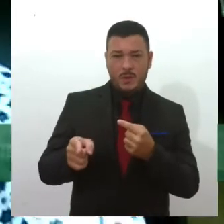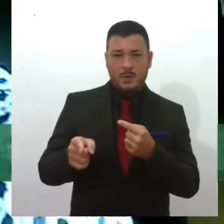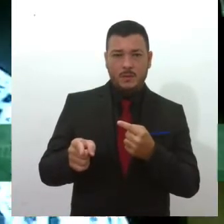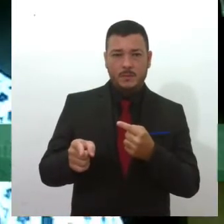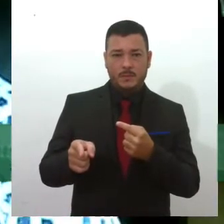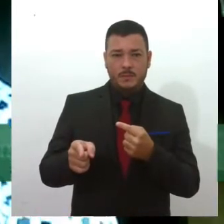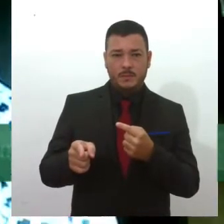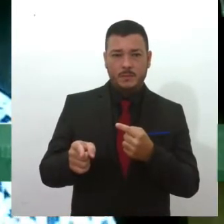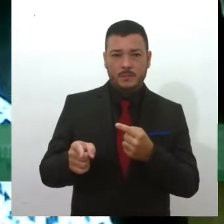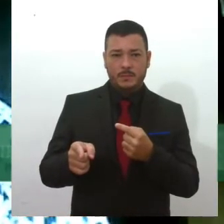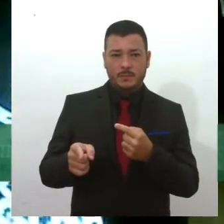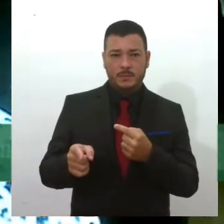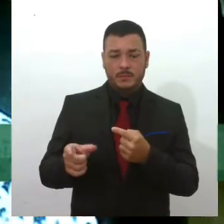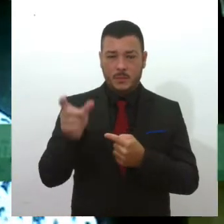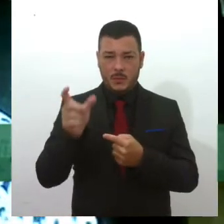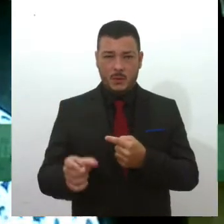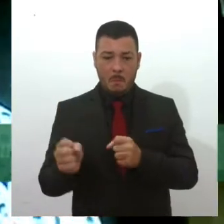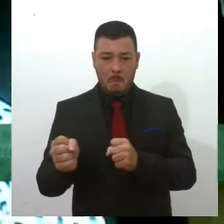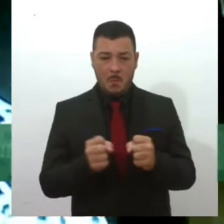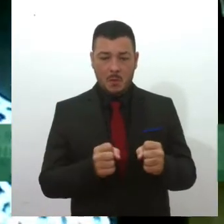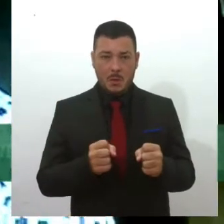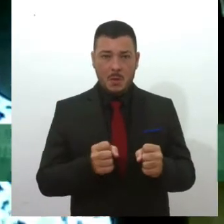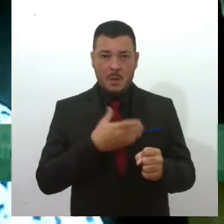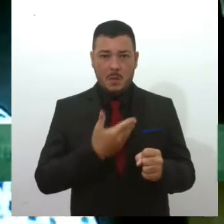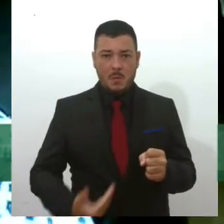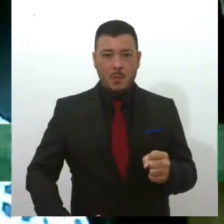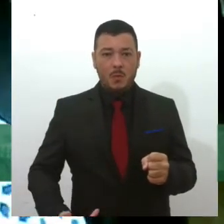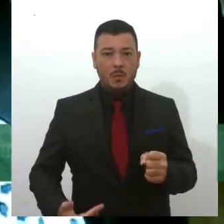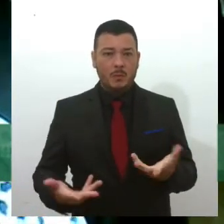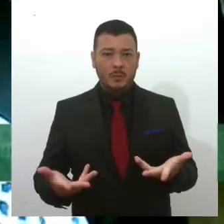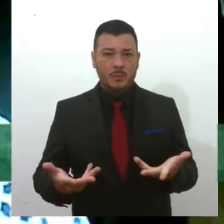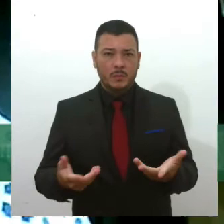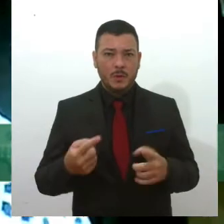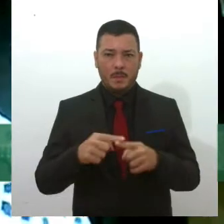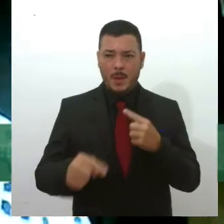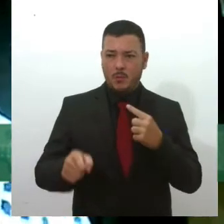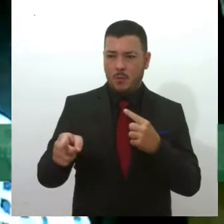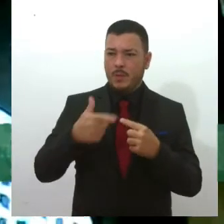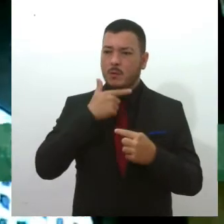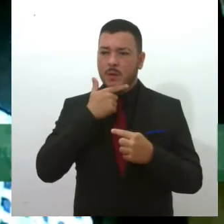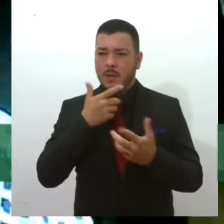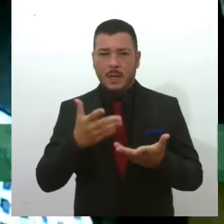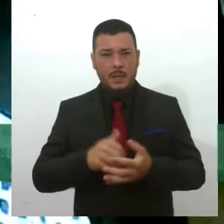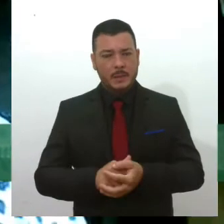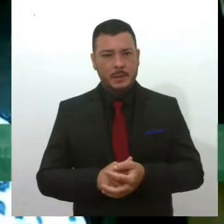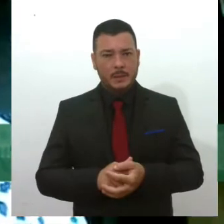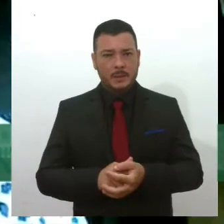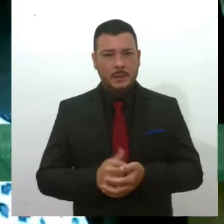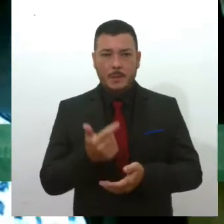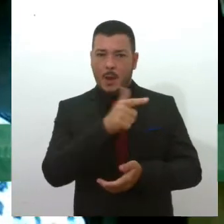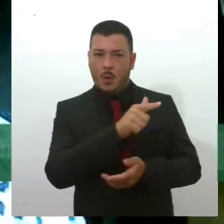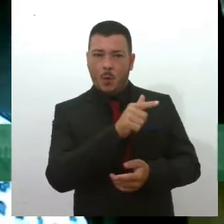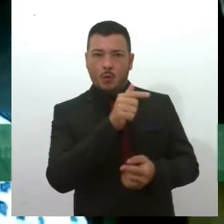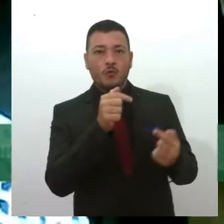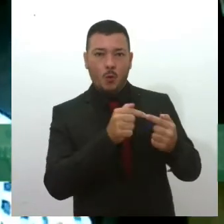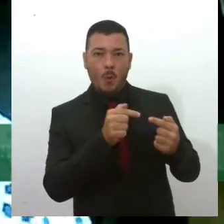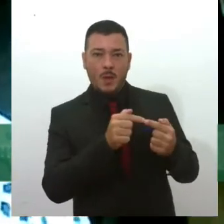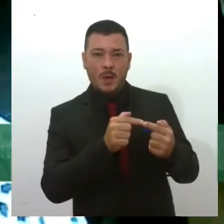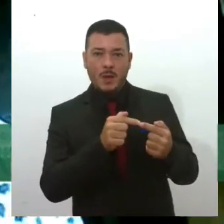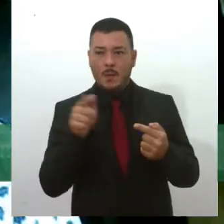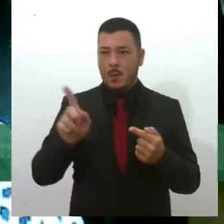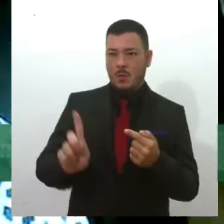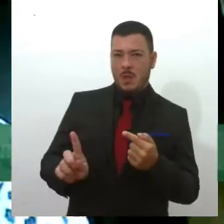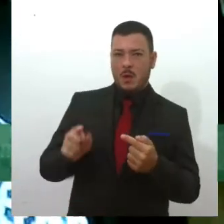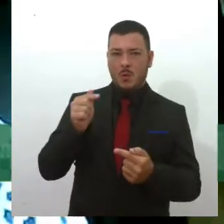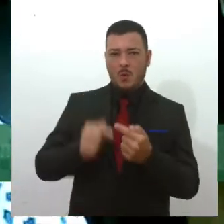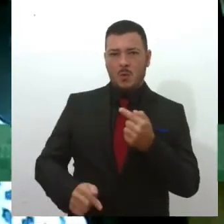para estar no poder público, mas é inadequado só para aquele cargo? Para outros, não. Um único